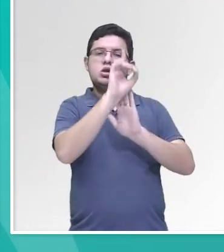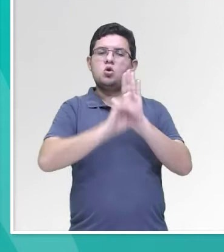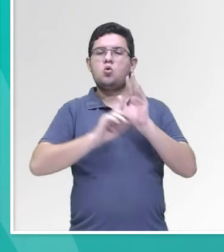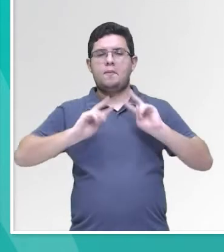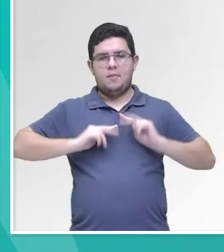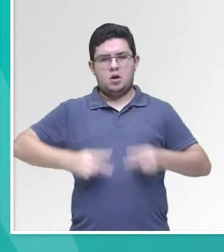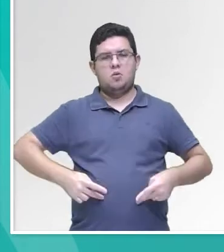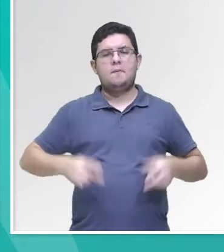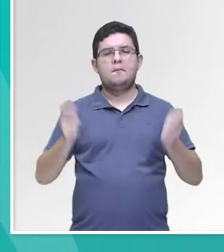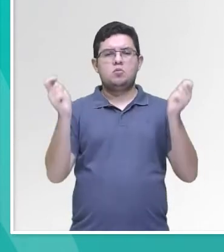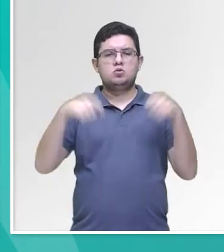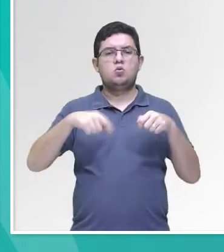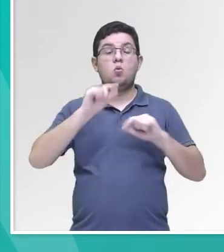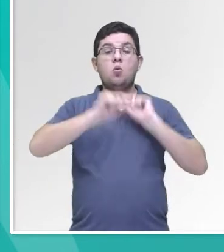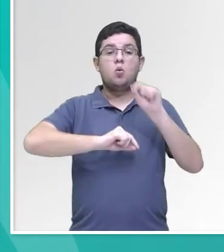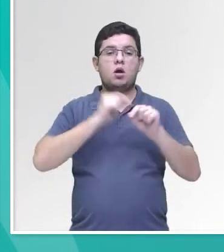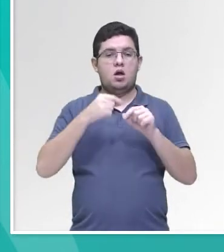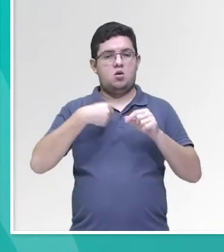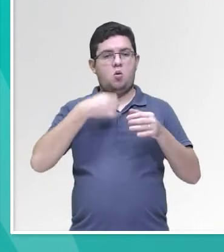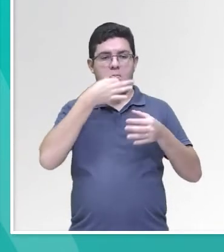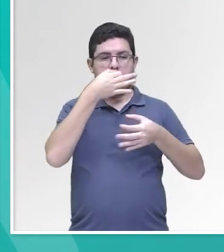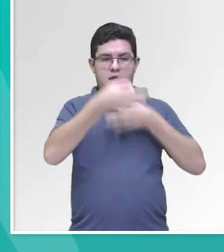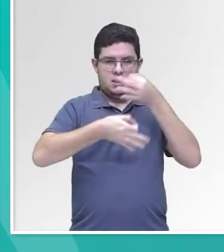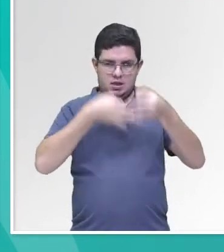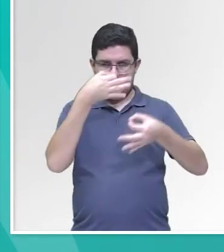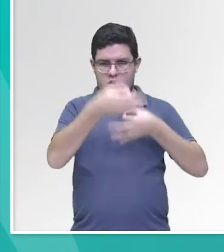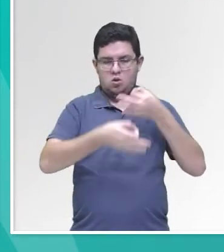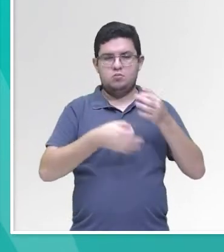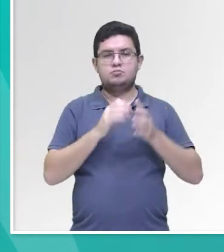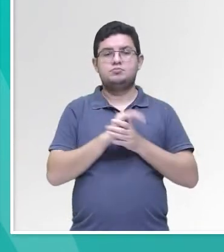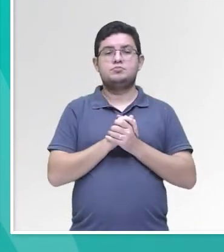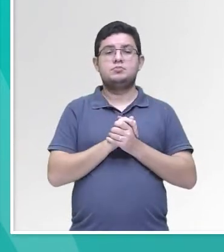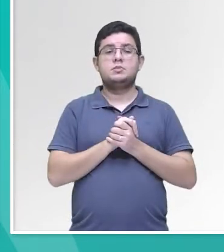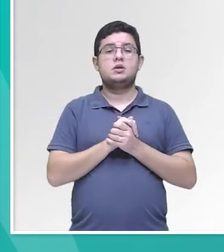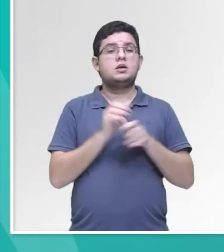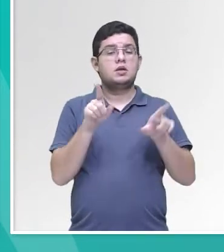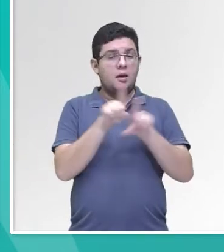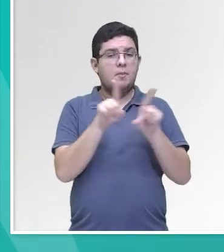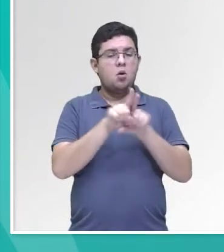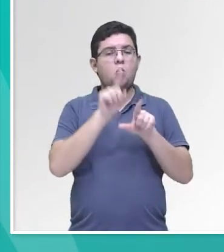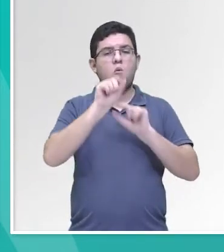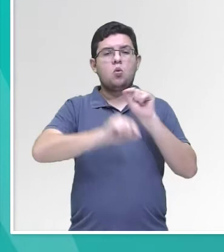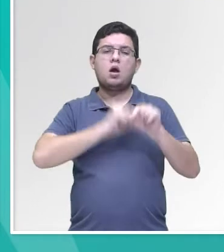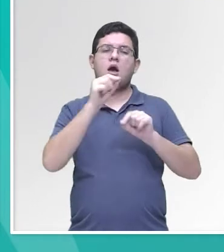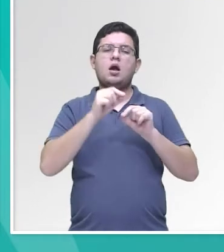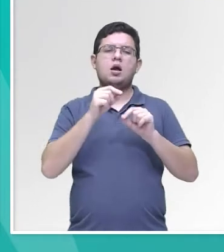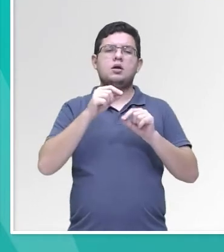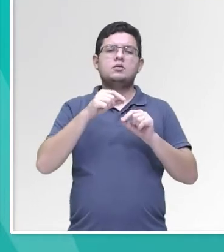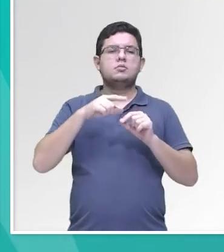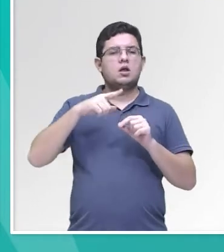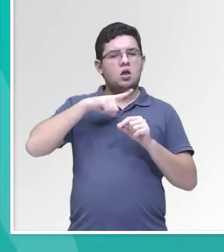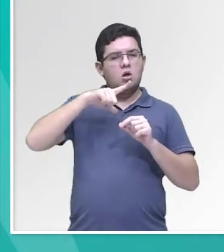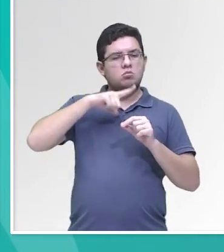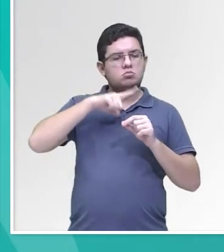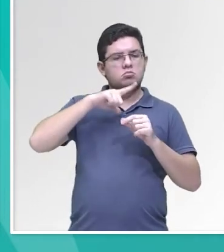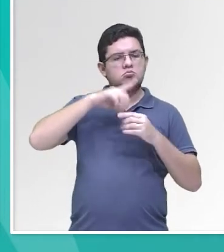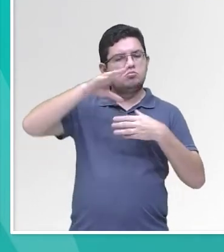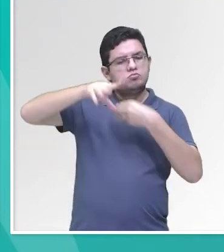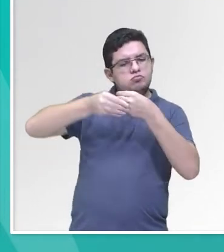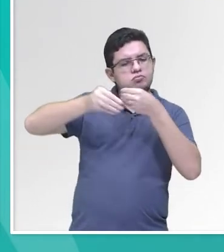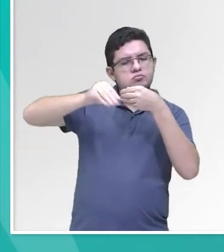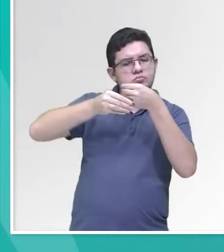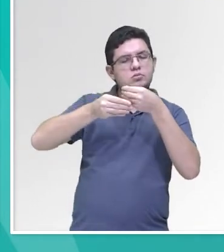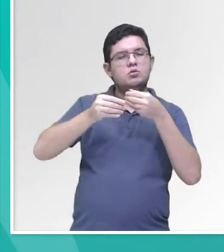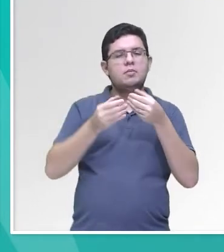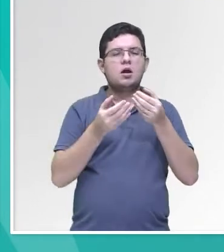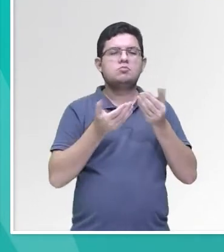a minha opinião e desenvolver uma argumentação tal que consiga convencer as pessoas de que essa maneira